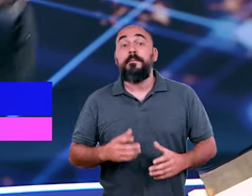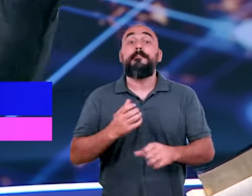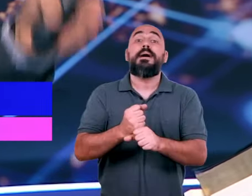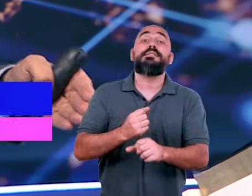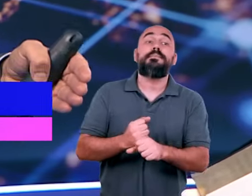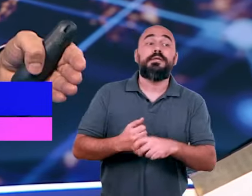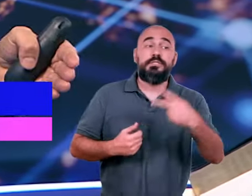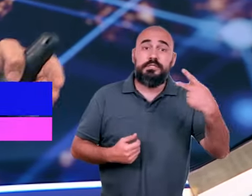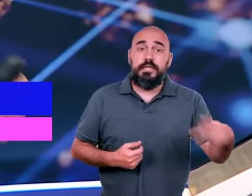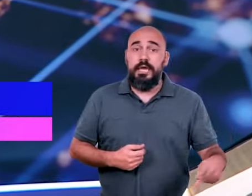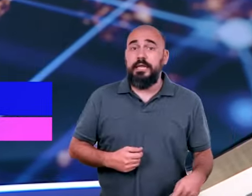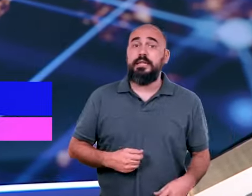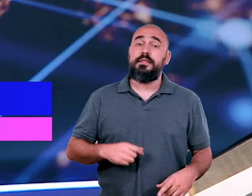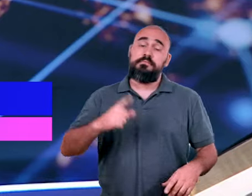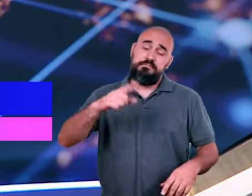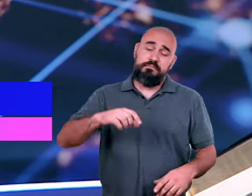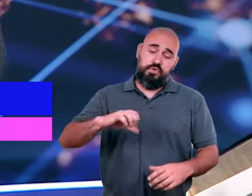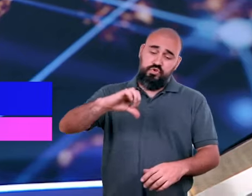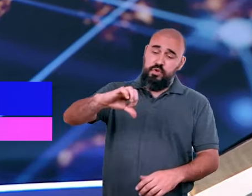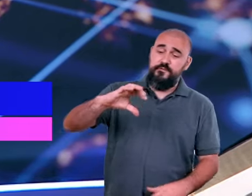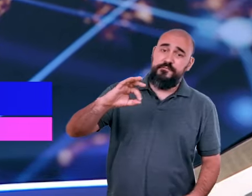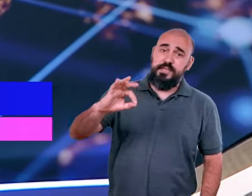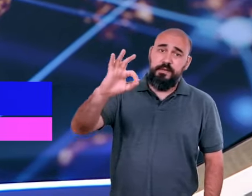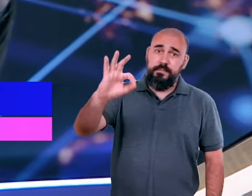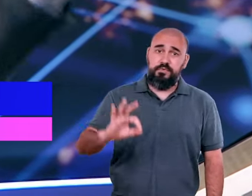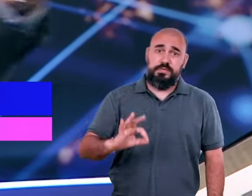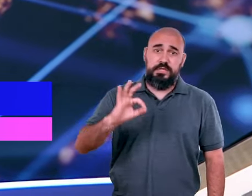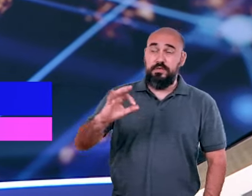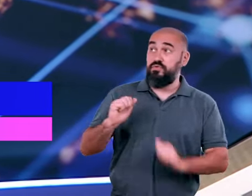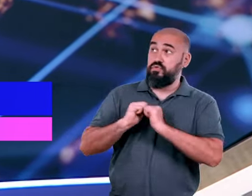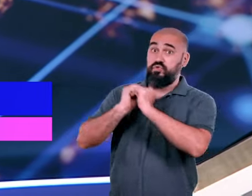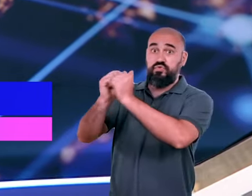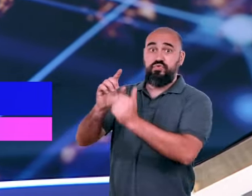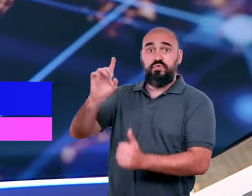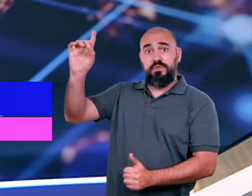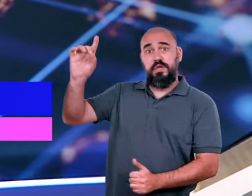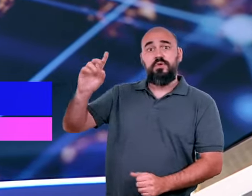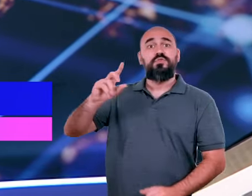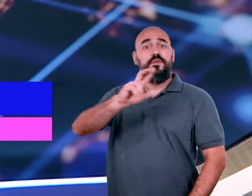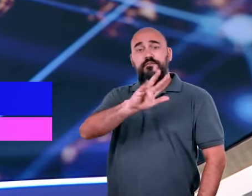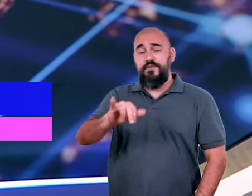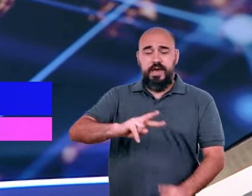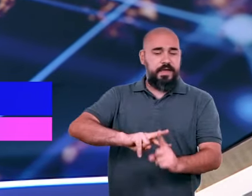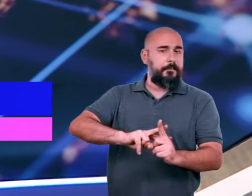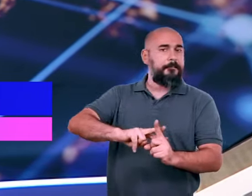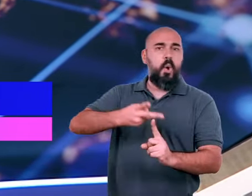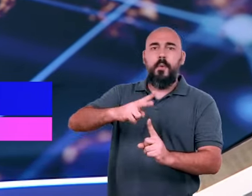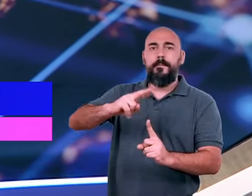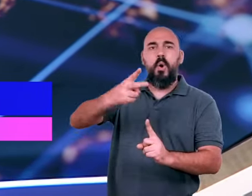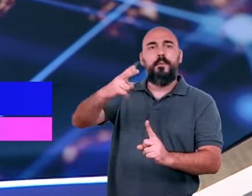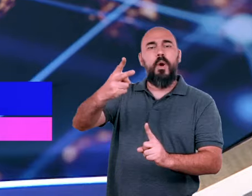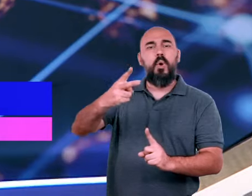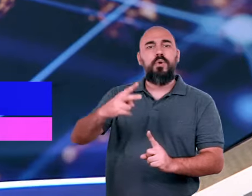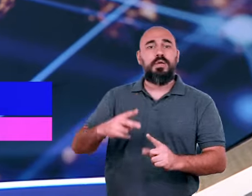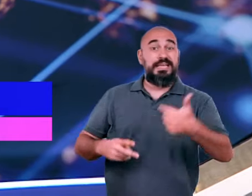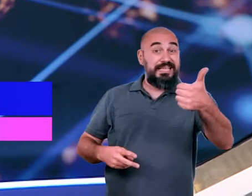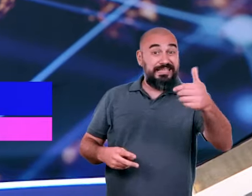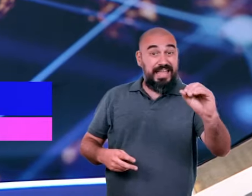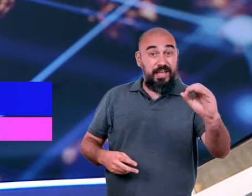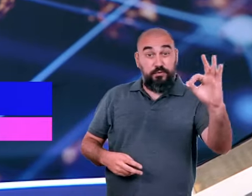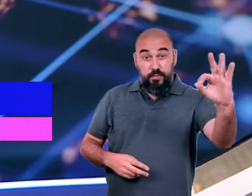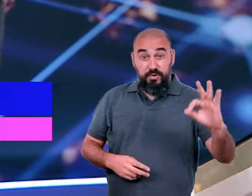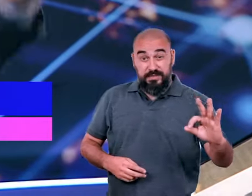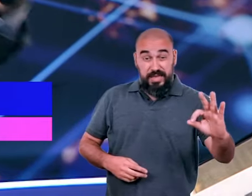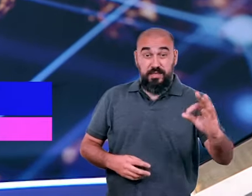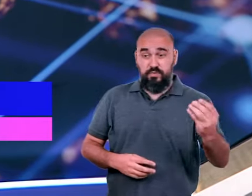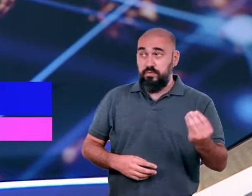90% com Deus compra mais do que 100% sem Deus. Devolver para Deus 10%